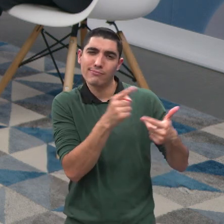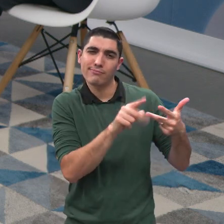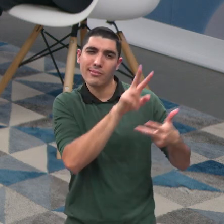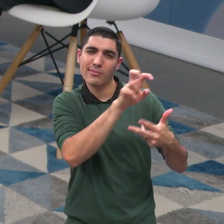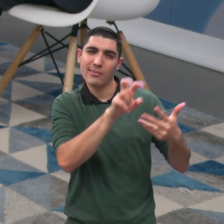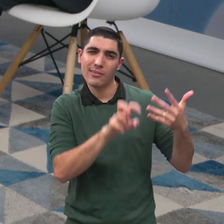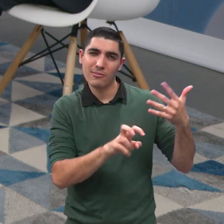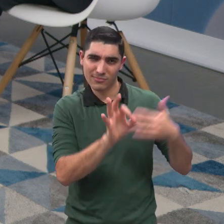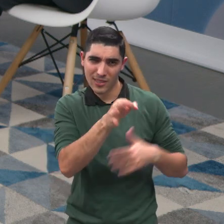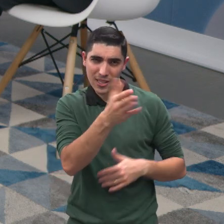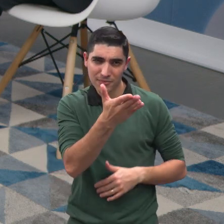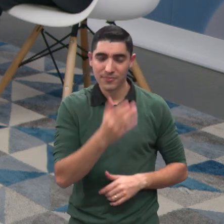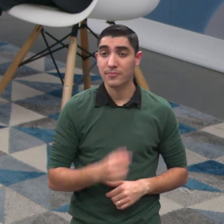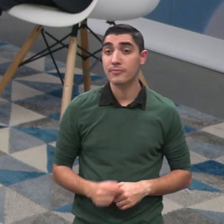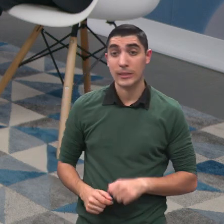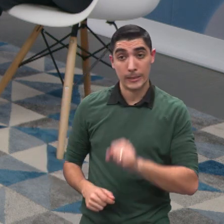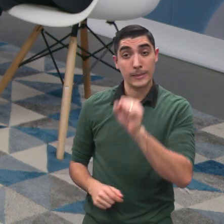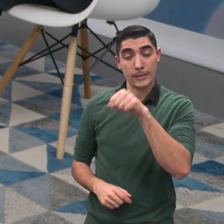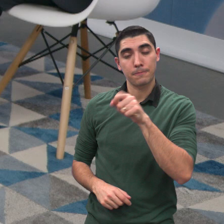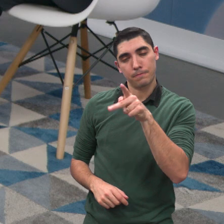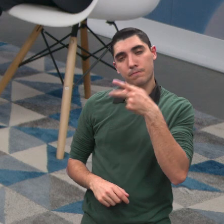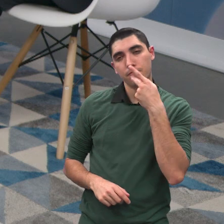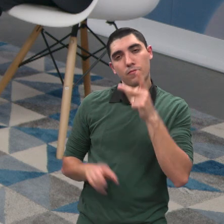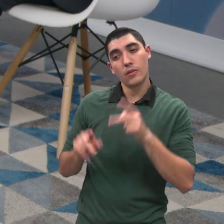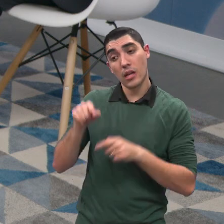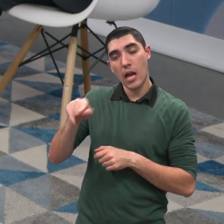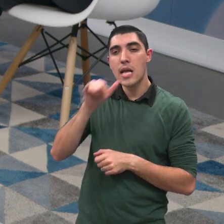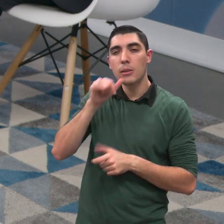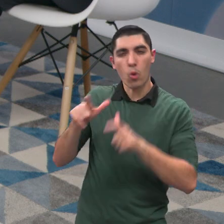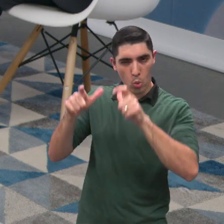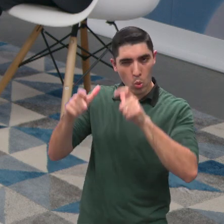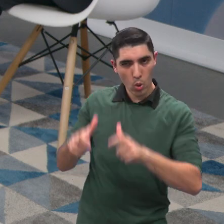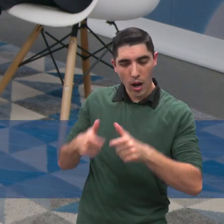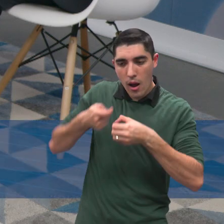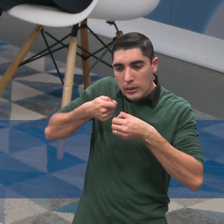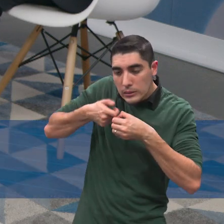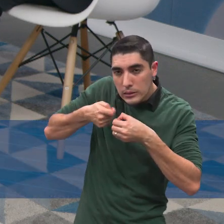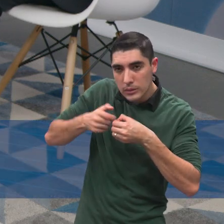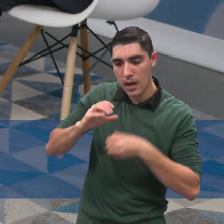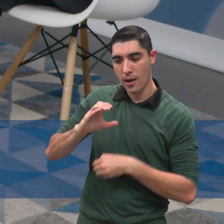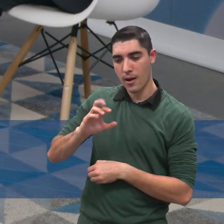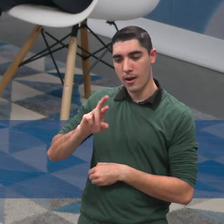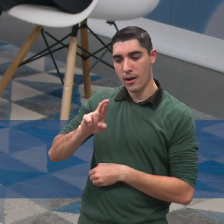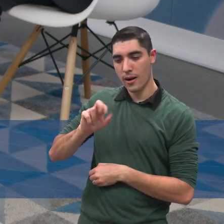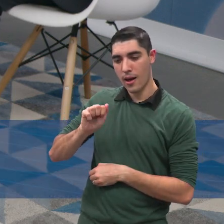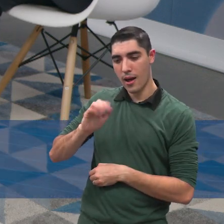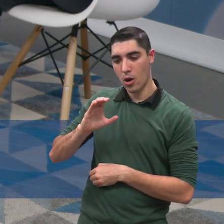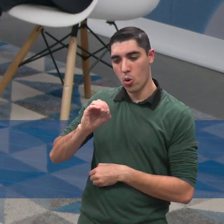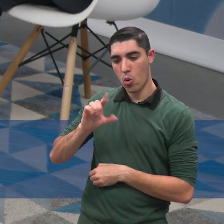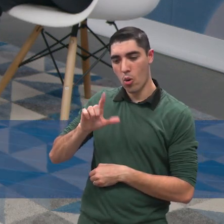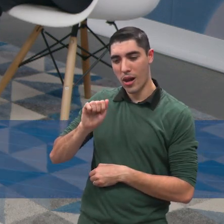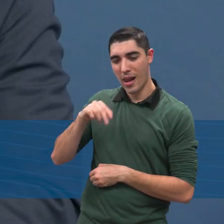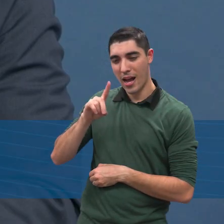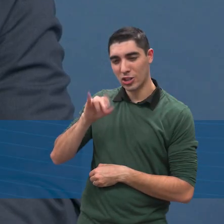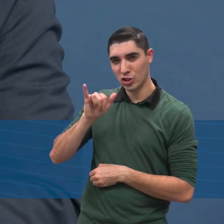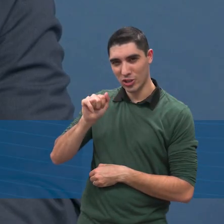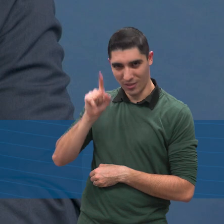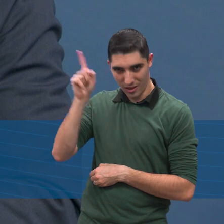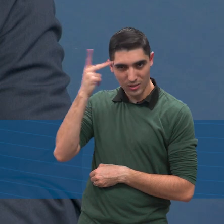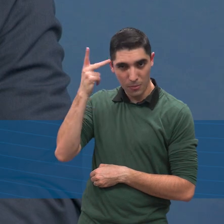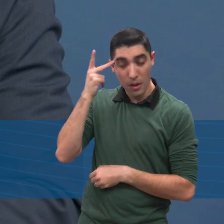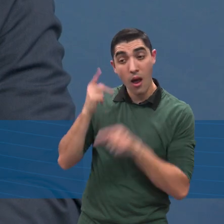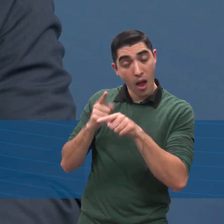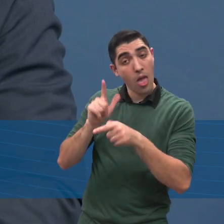a questão da saúde pública, que eu falo assim, a Cracolândia é uma questão de saúde pública, né? Você tem